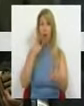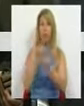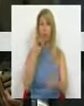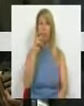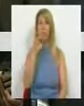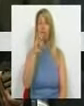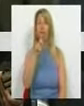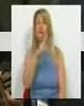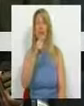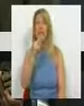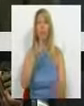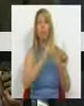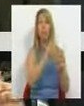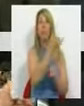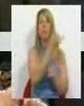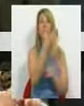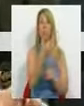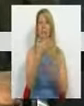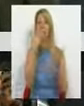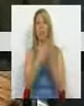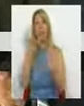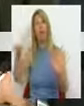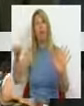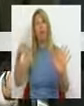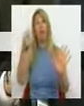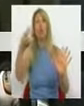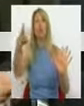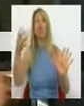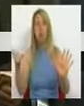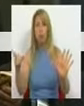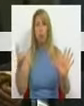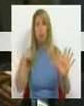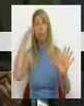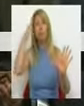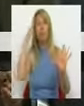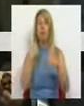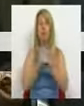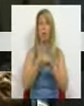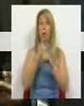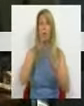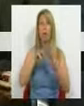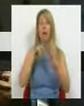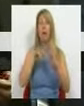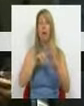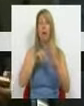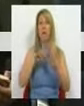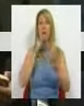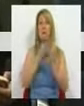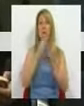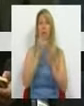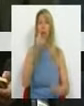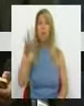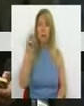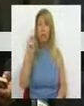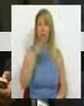2007 a 2012. Em todo caso, realizaram o trabalho, salvo erro, em setembro de 2013, como mencionou logo no, na primeira vossa